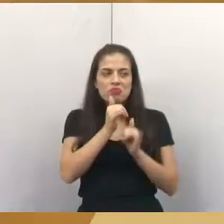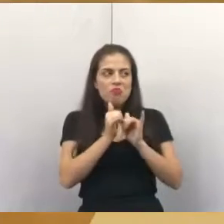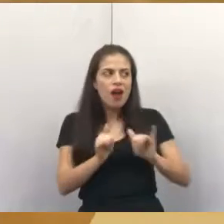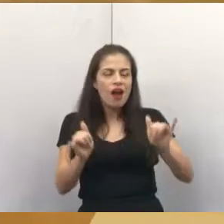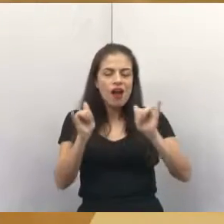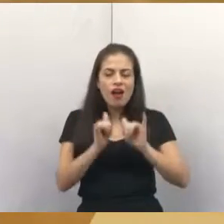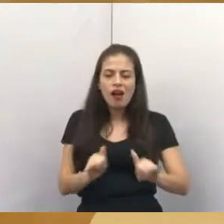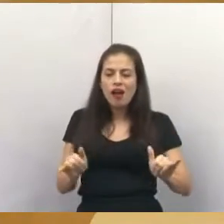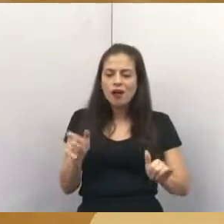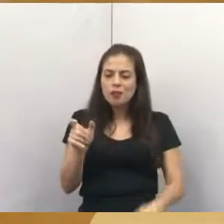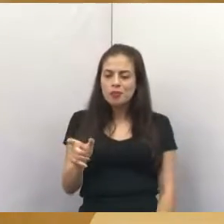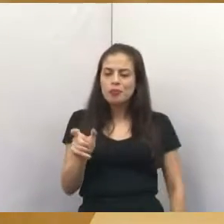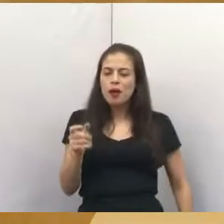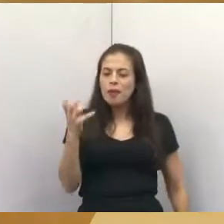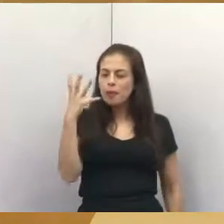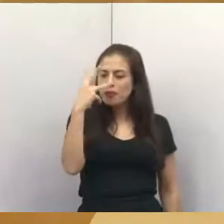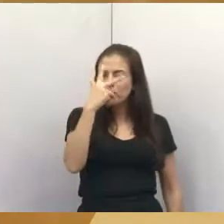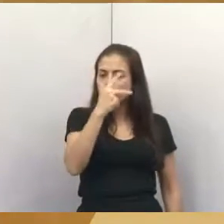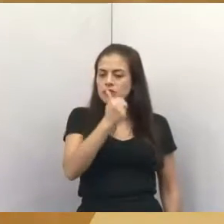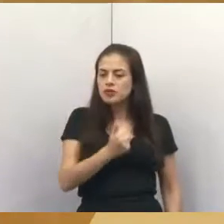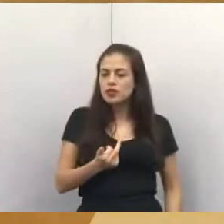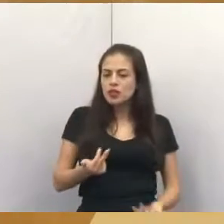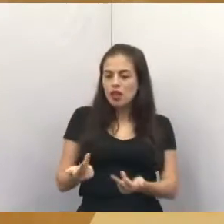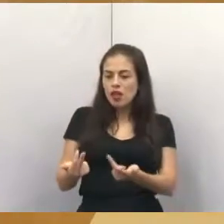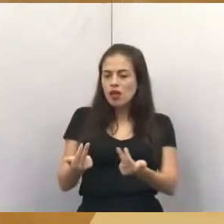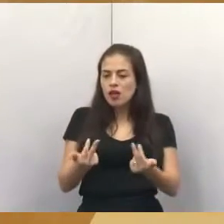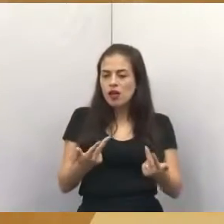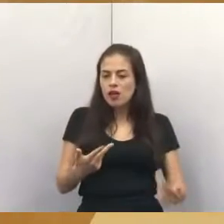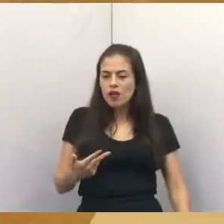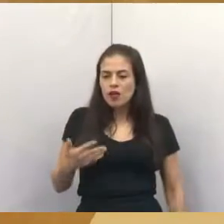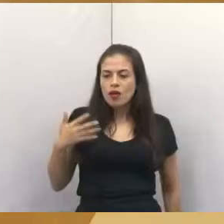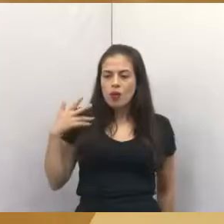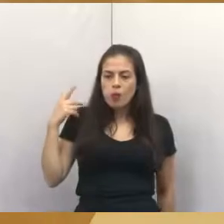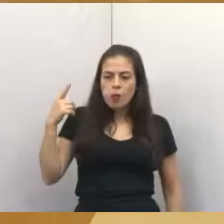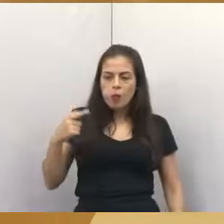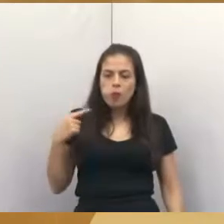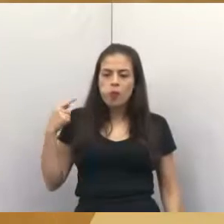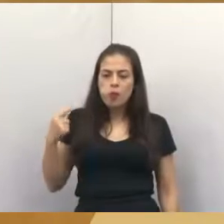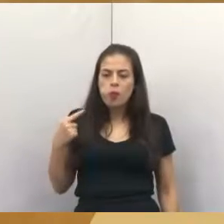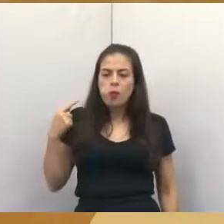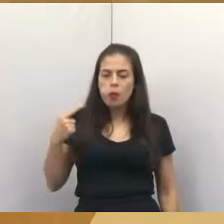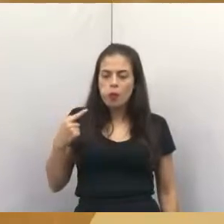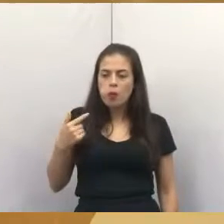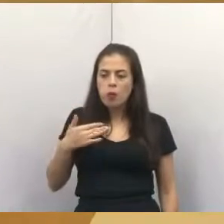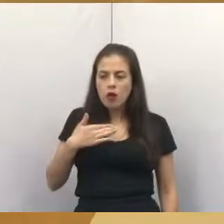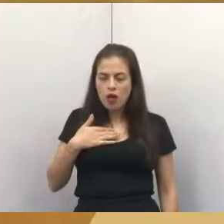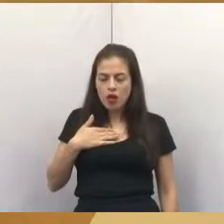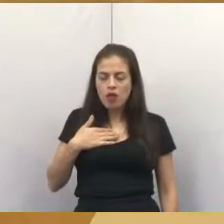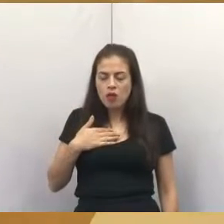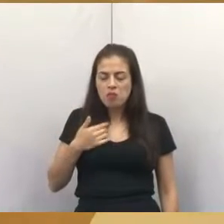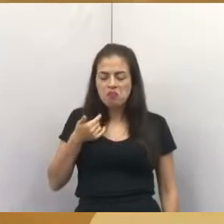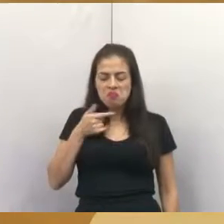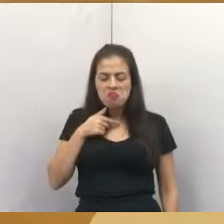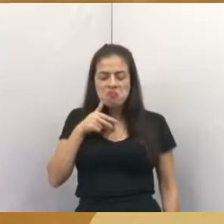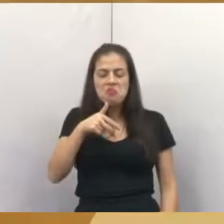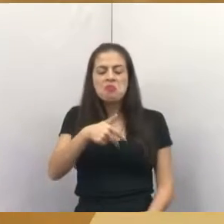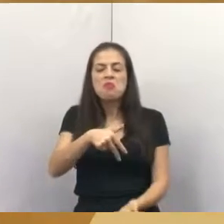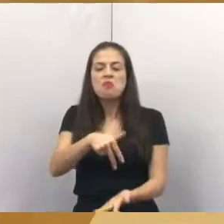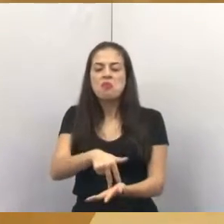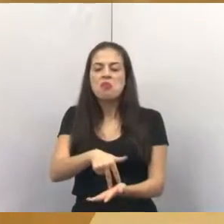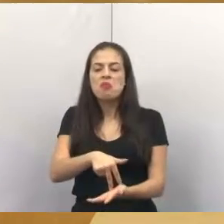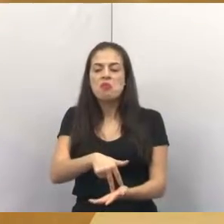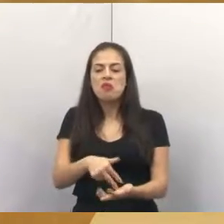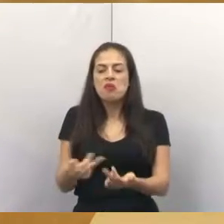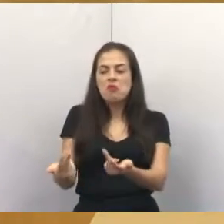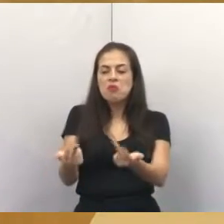bonitas como advogado é fácil. Mas eu subi aqui como povão, vou falar do meu jeito. Que o povo